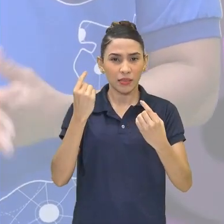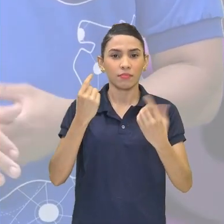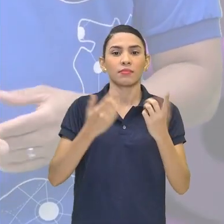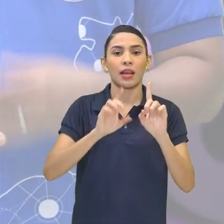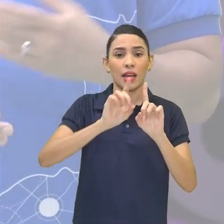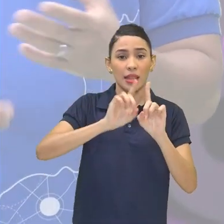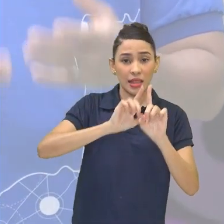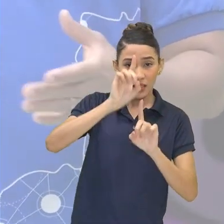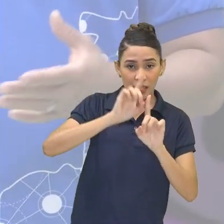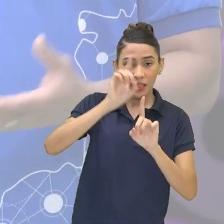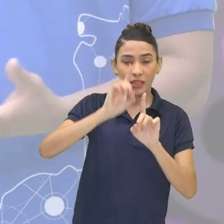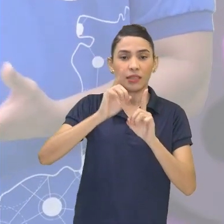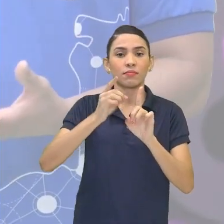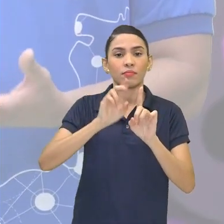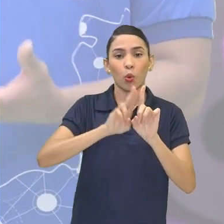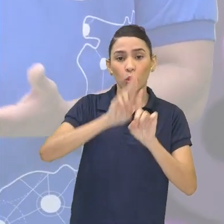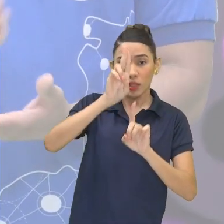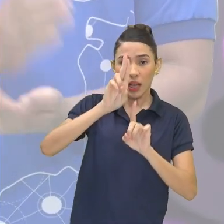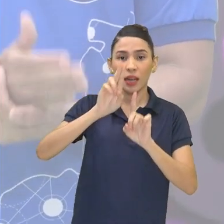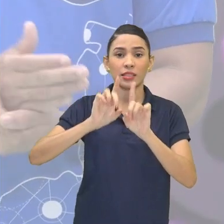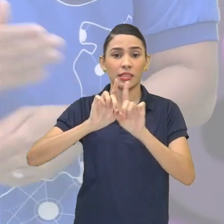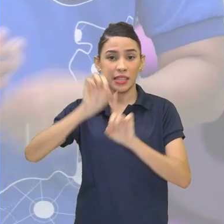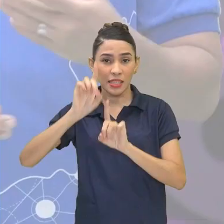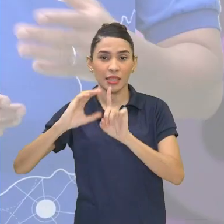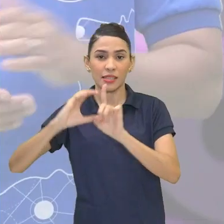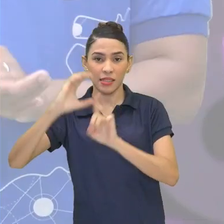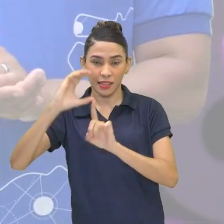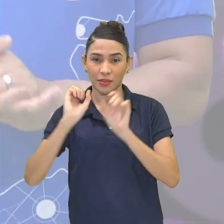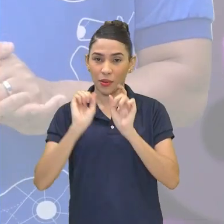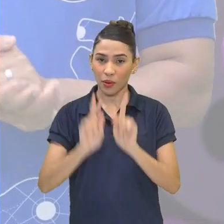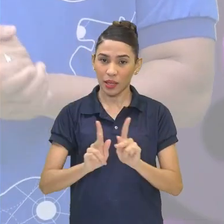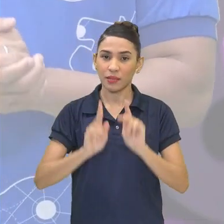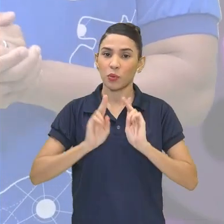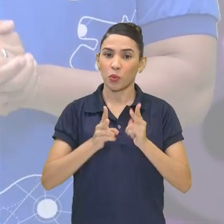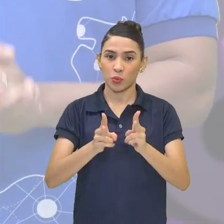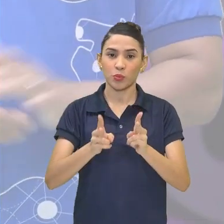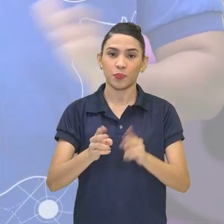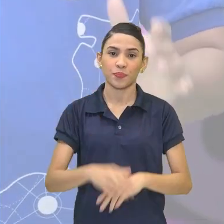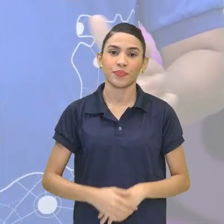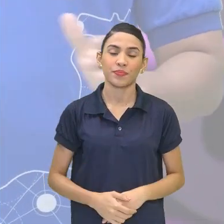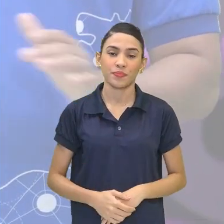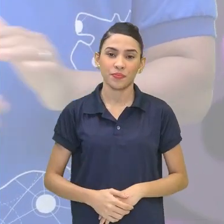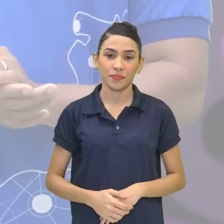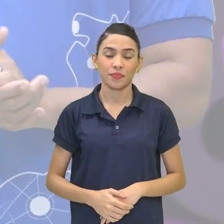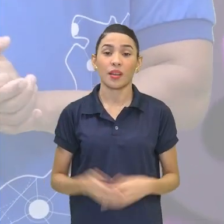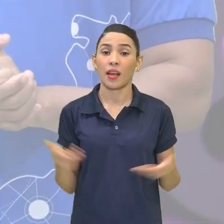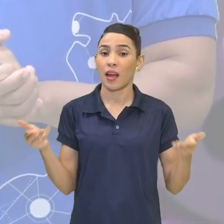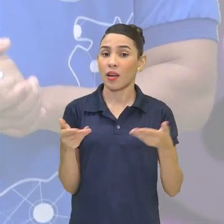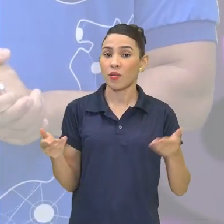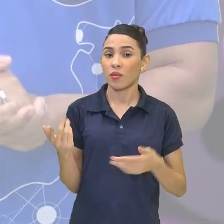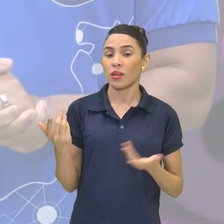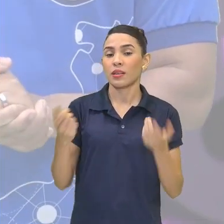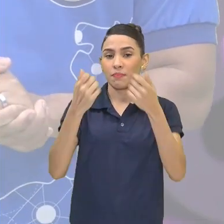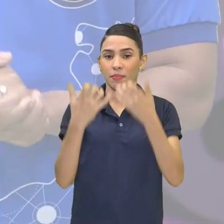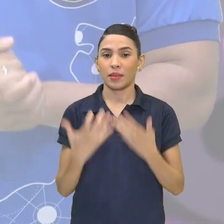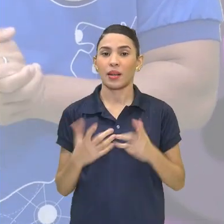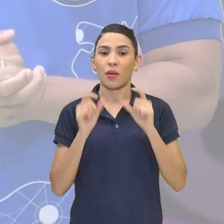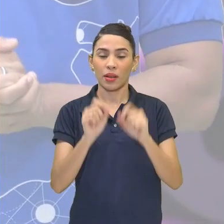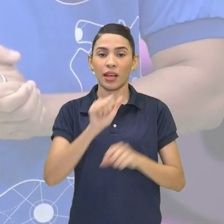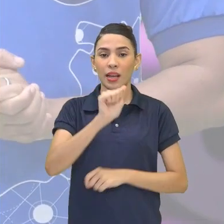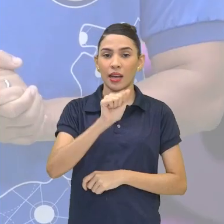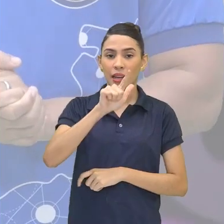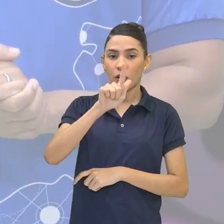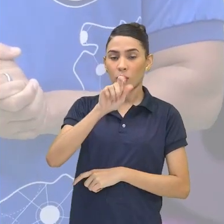embaixo da dezena, né? Então, unidade, dezena e centena, e assim sucessivamente, beleza? Agora, vamos falar do algoritmo